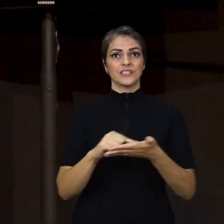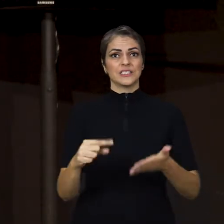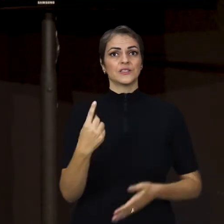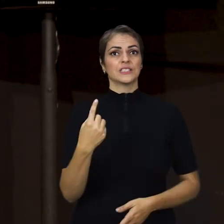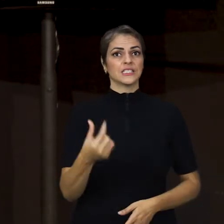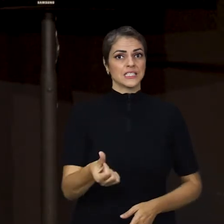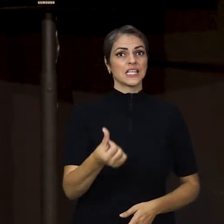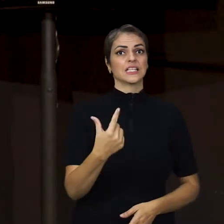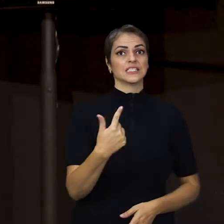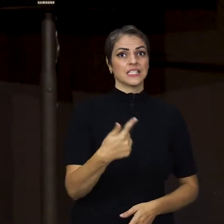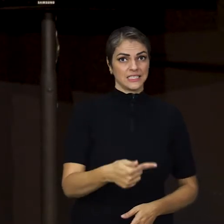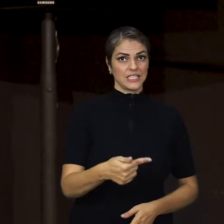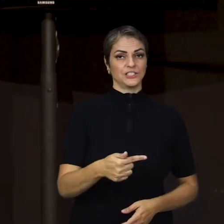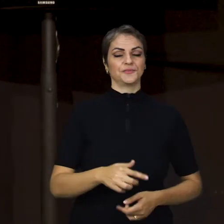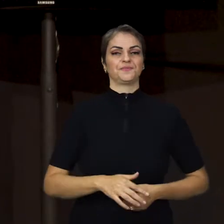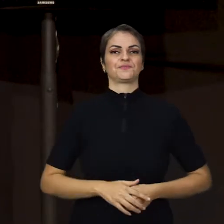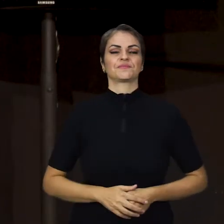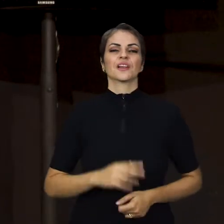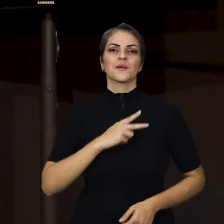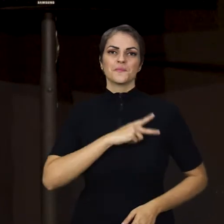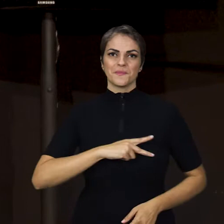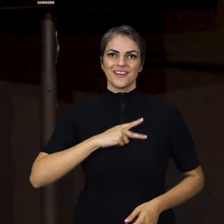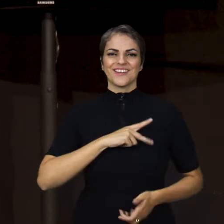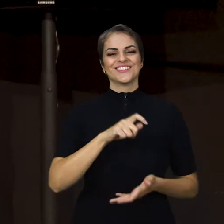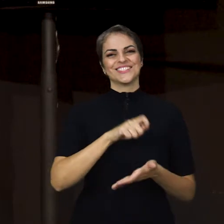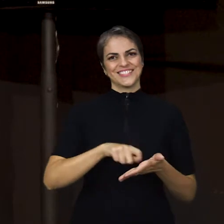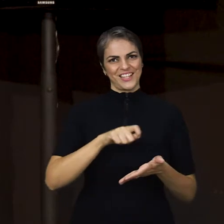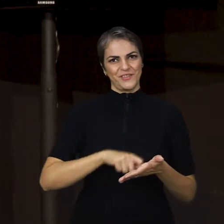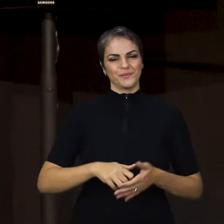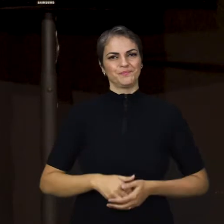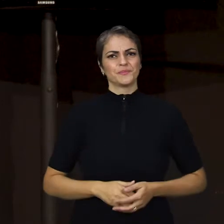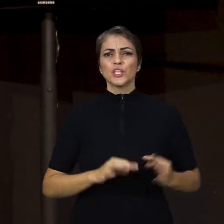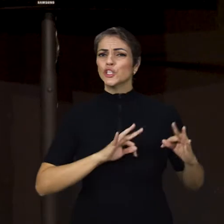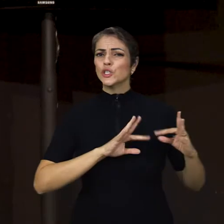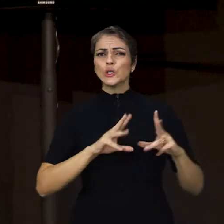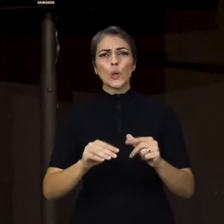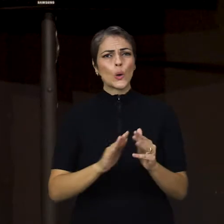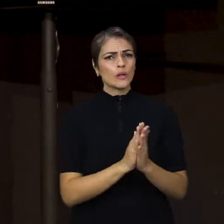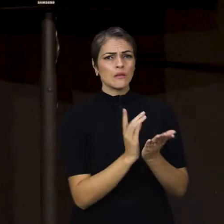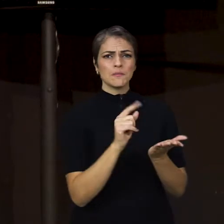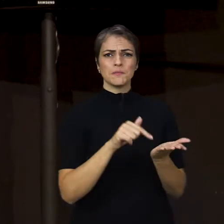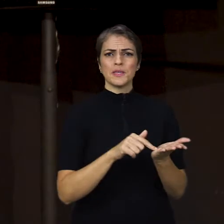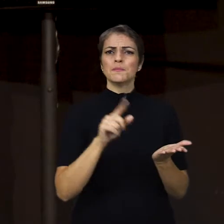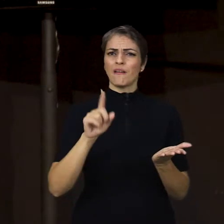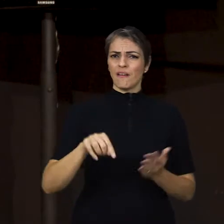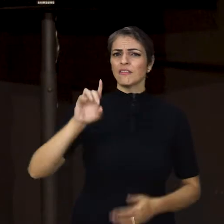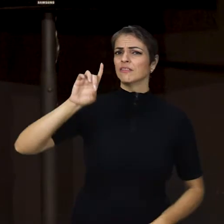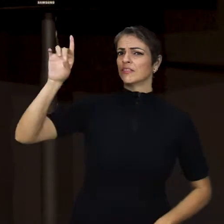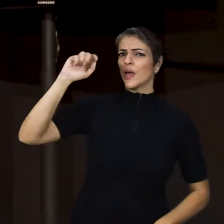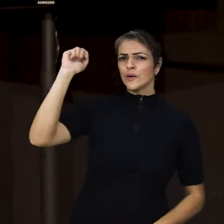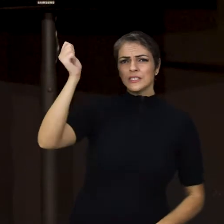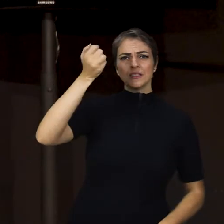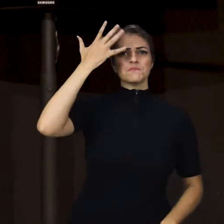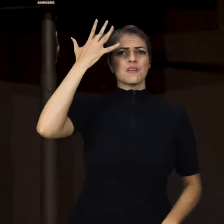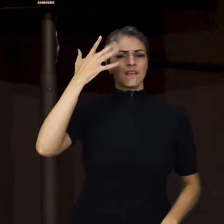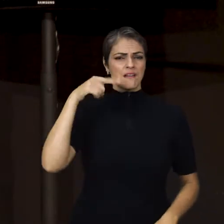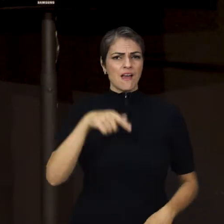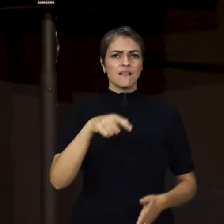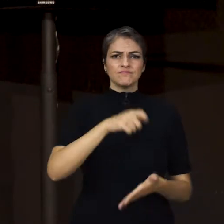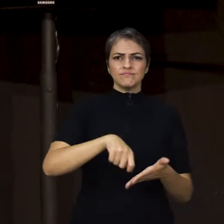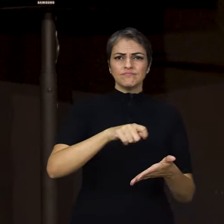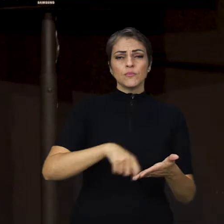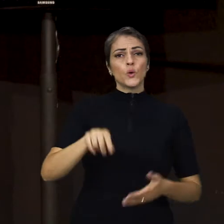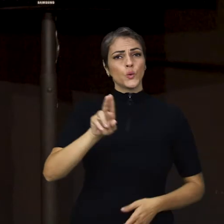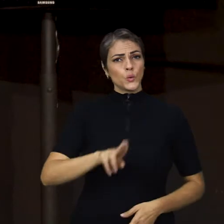17. O apóstolo Paulo escreve assim: toda a Escritura é inspirada por Deus e útil para o ensino,